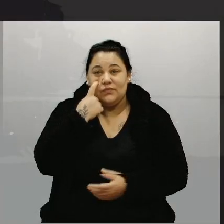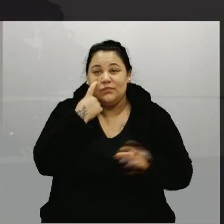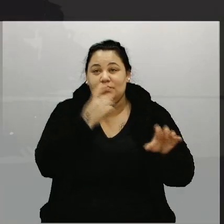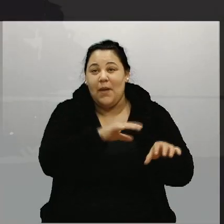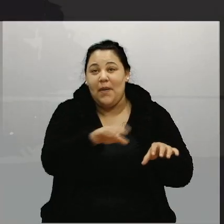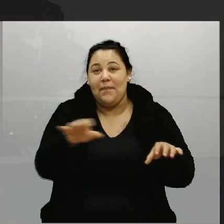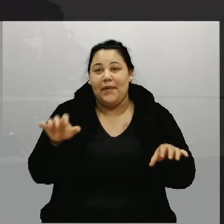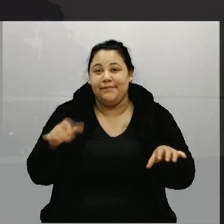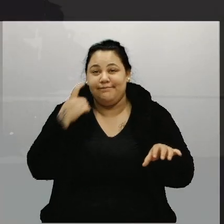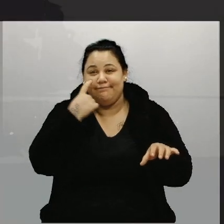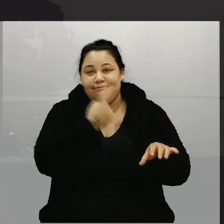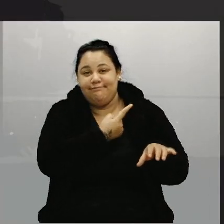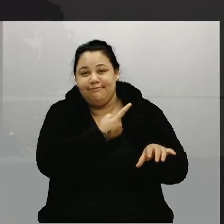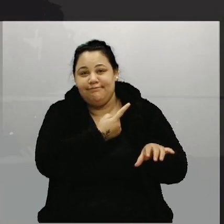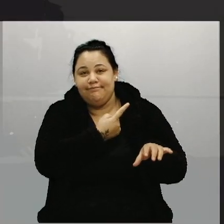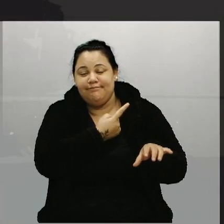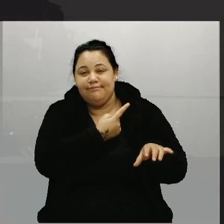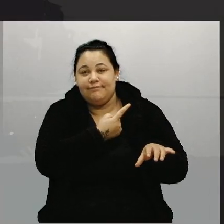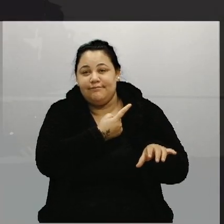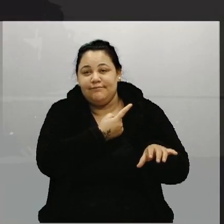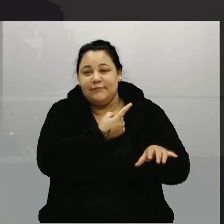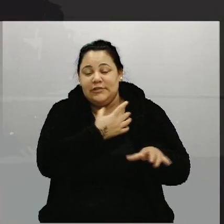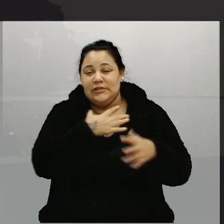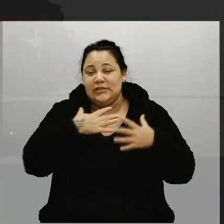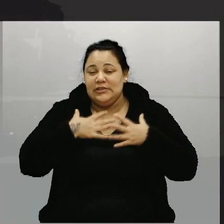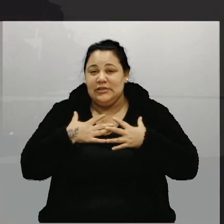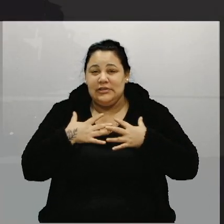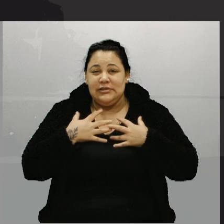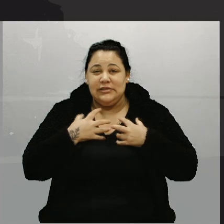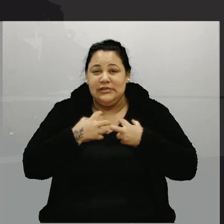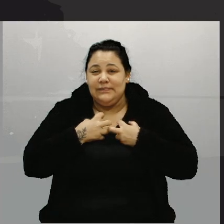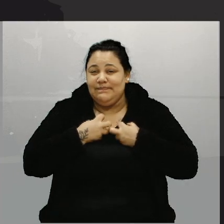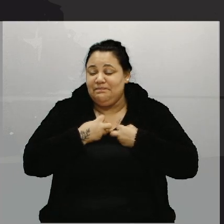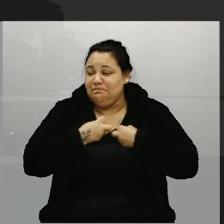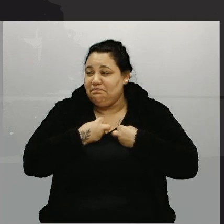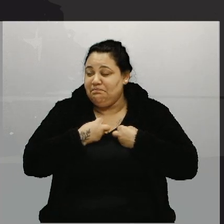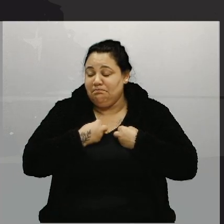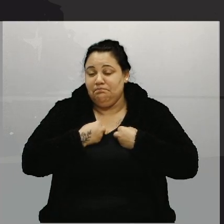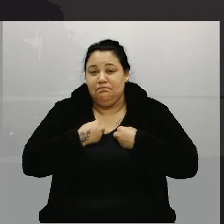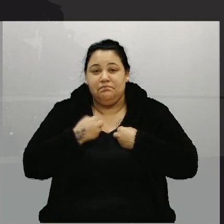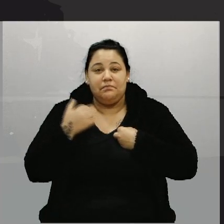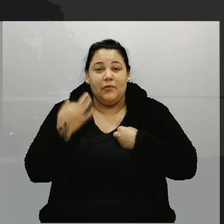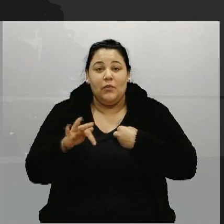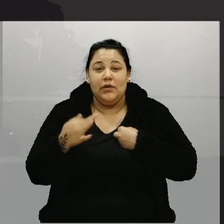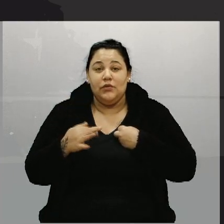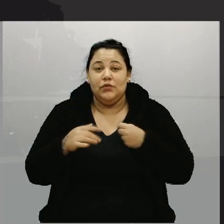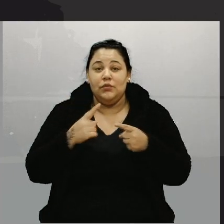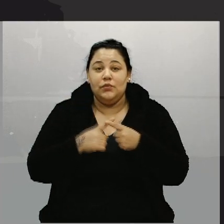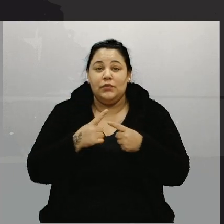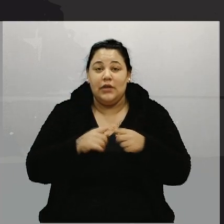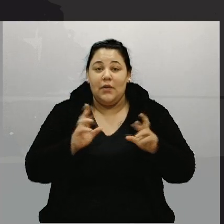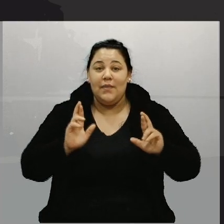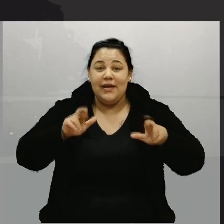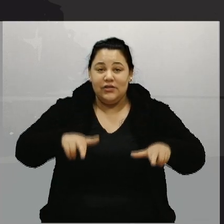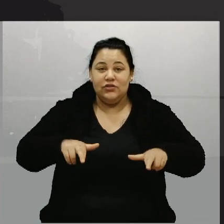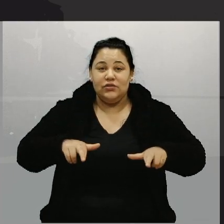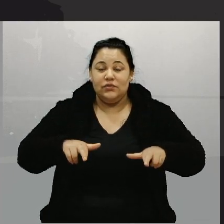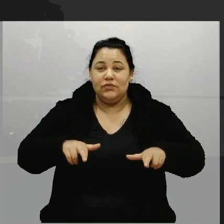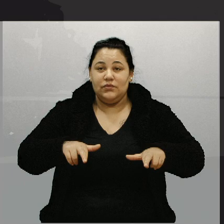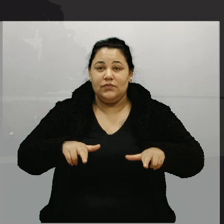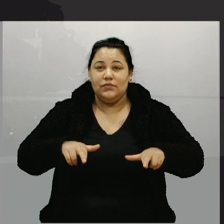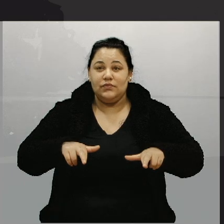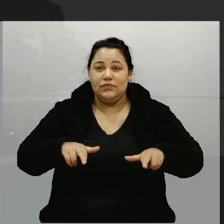Então dá uma dor no peito, dá um aperto muito grande, porque é uma região de